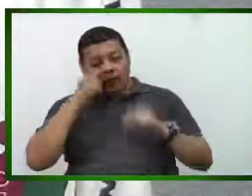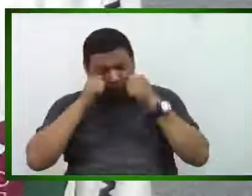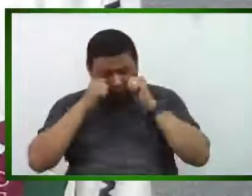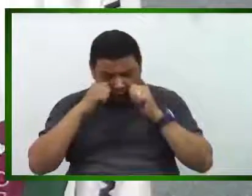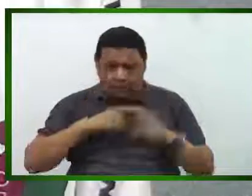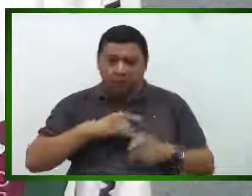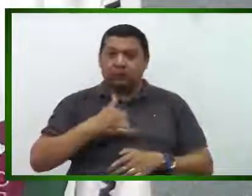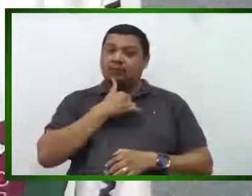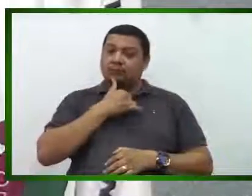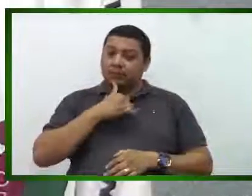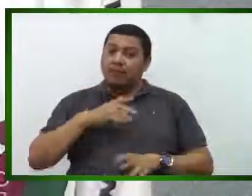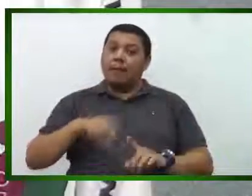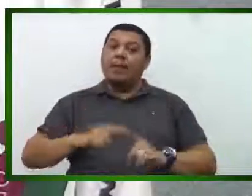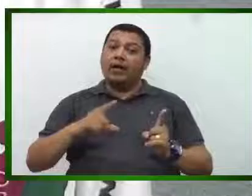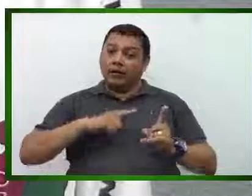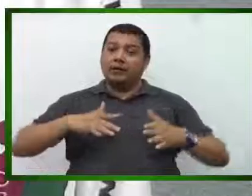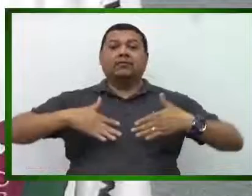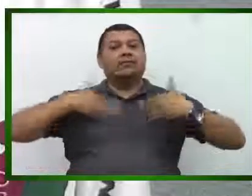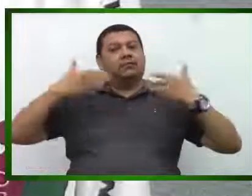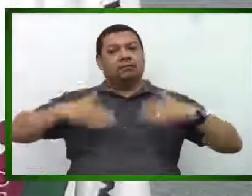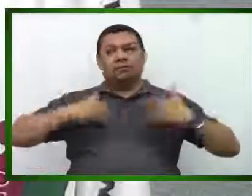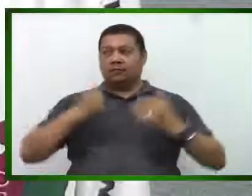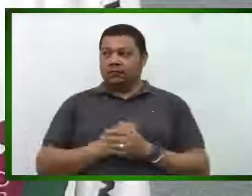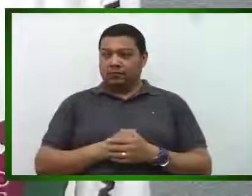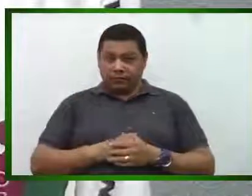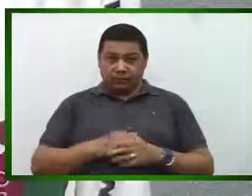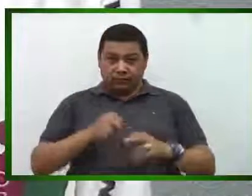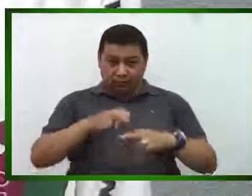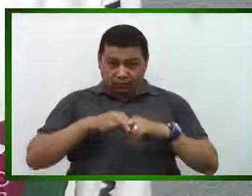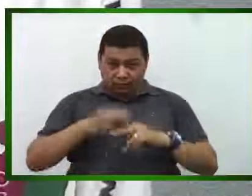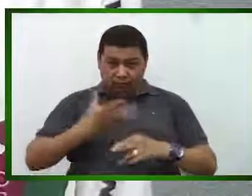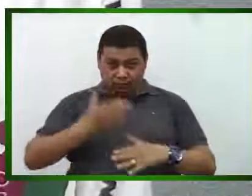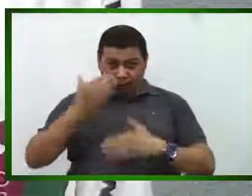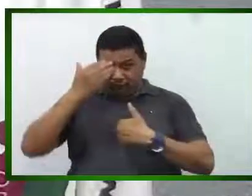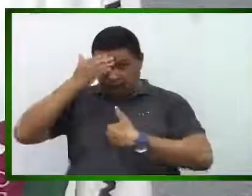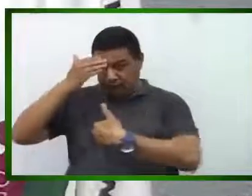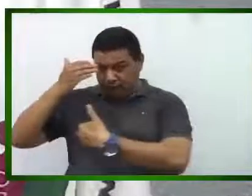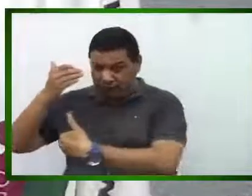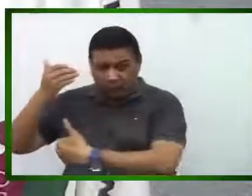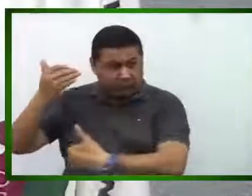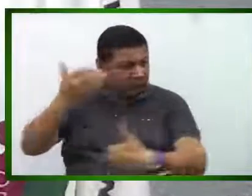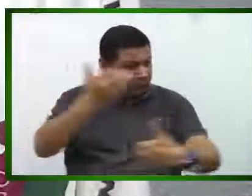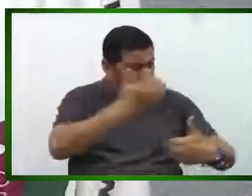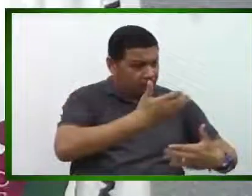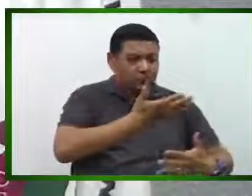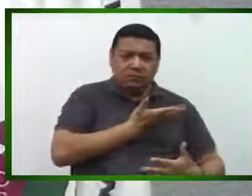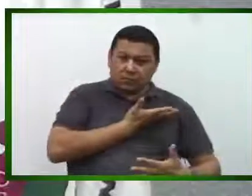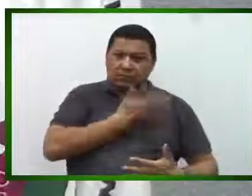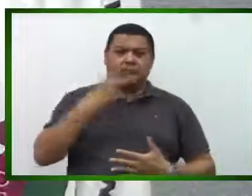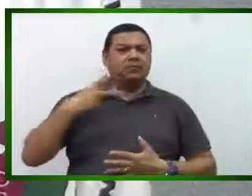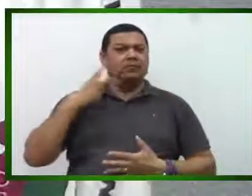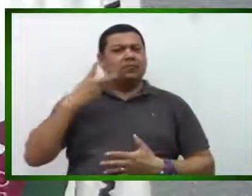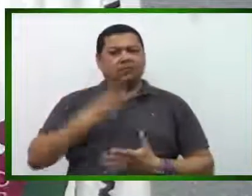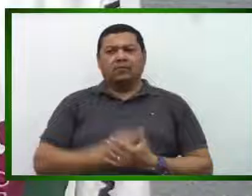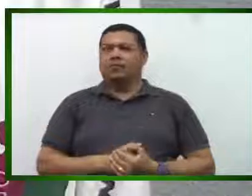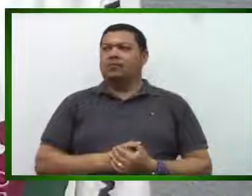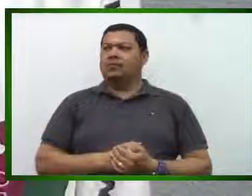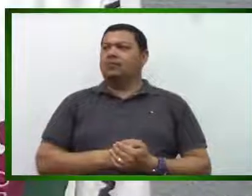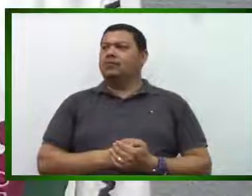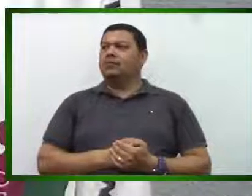também tem a sua alegria. Então eu quero agradecer aqui a todos os companheiros, vereadores,